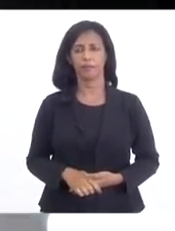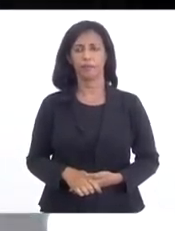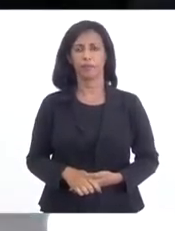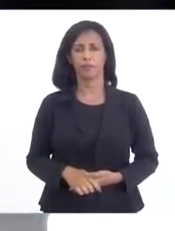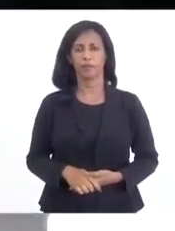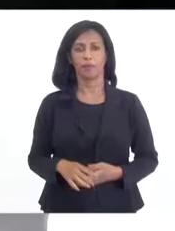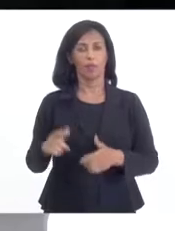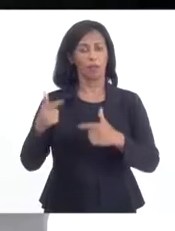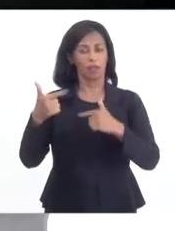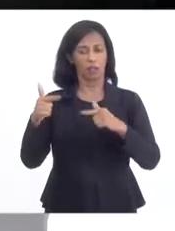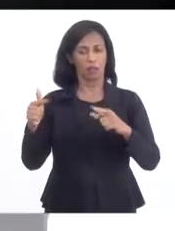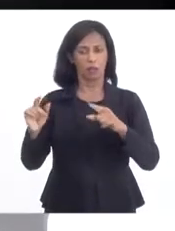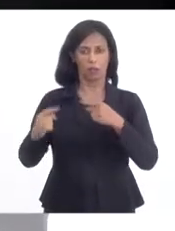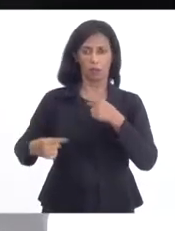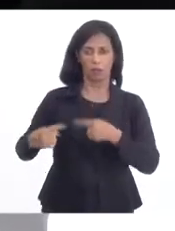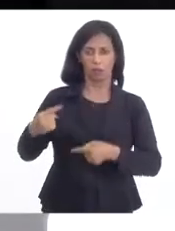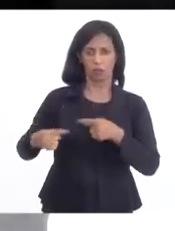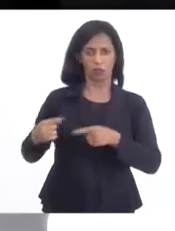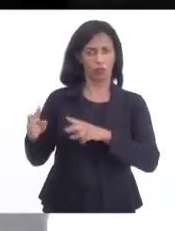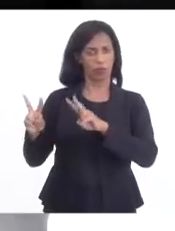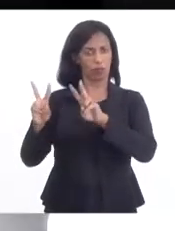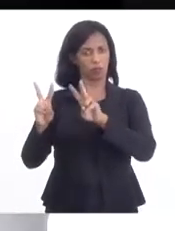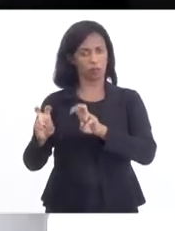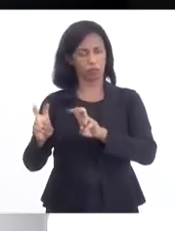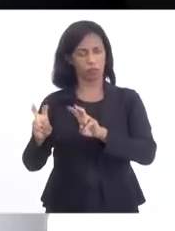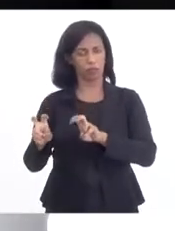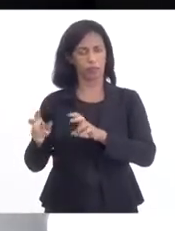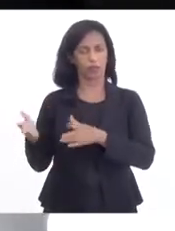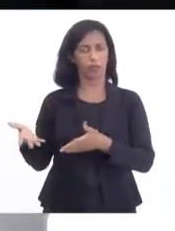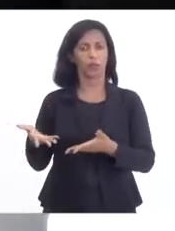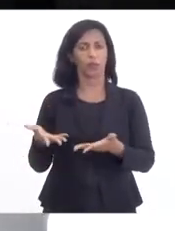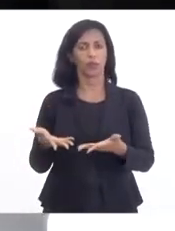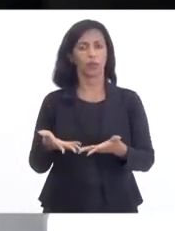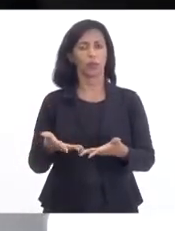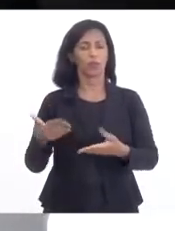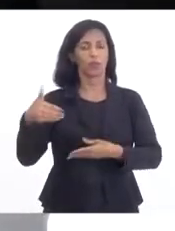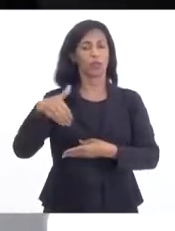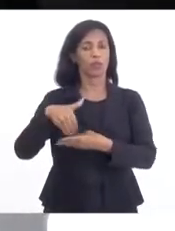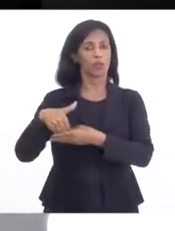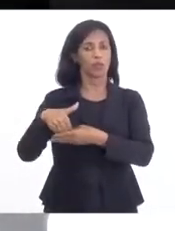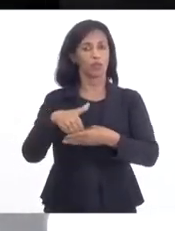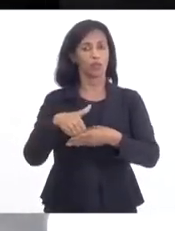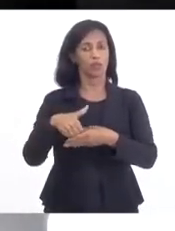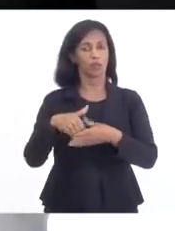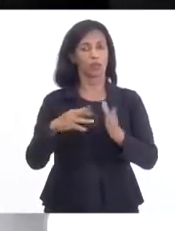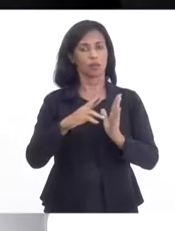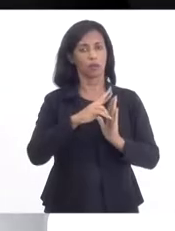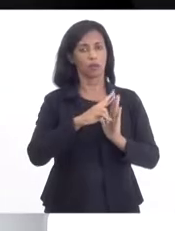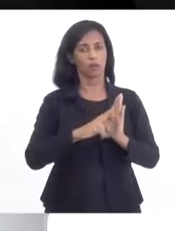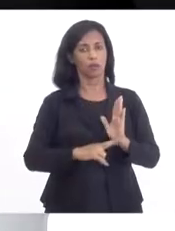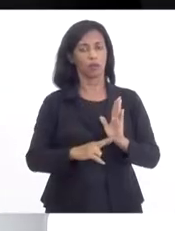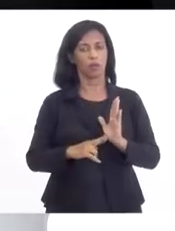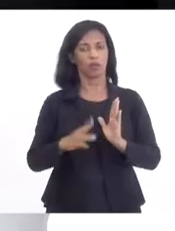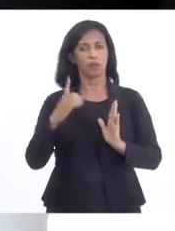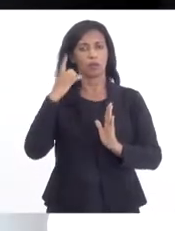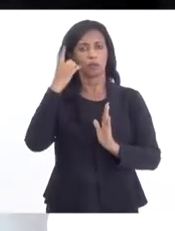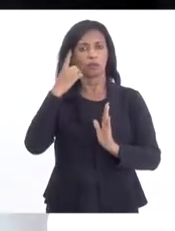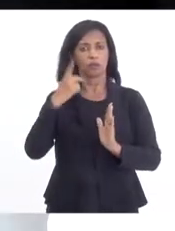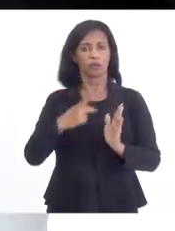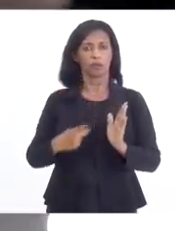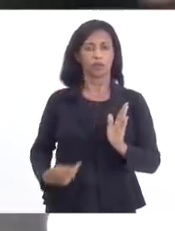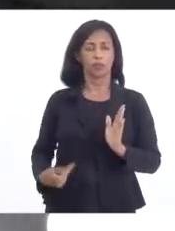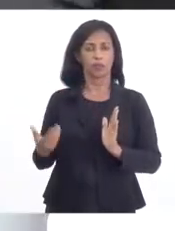Não havendo mais quem queira discutir a matéria, colocarei em votação o relatório do deputado